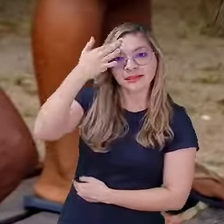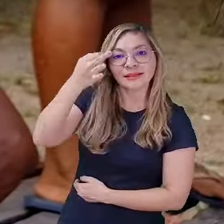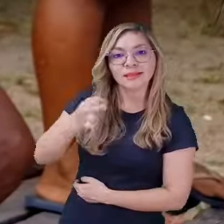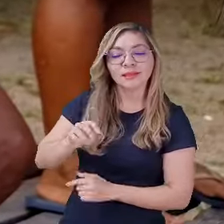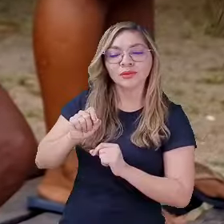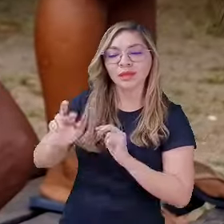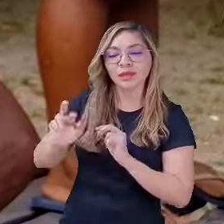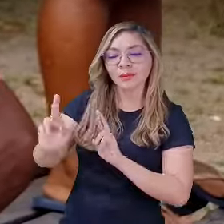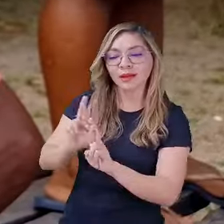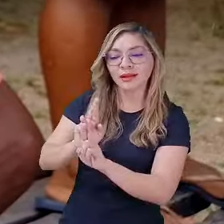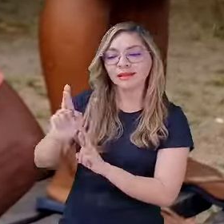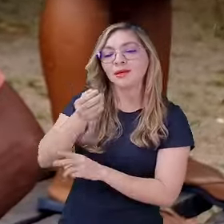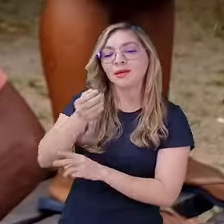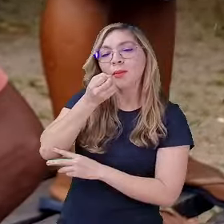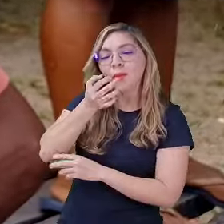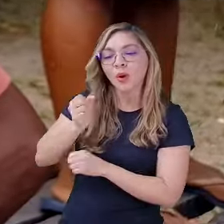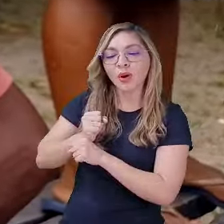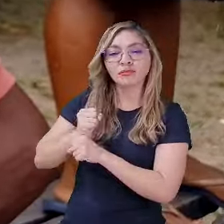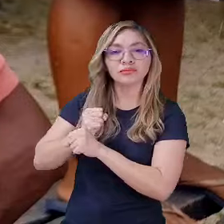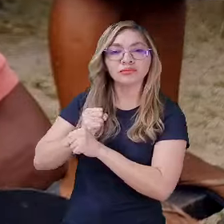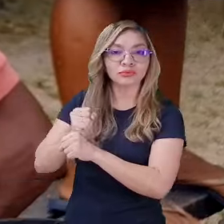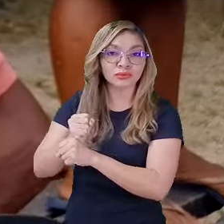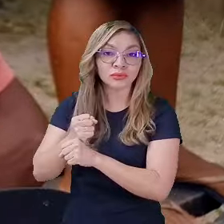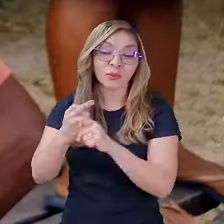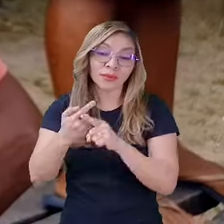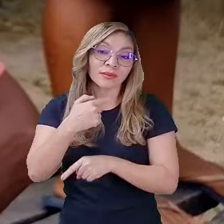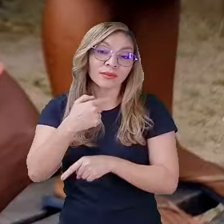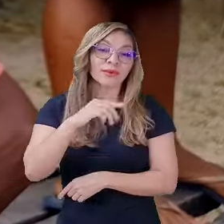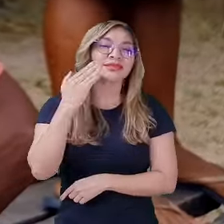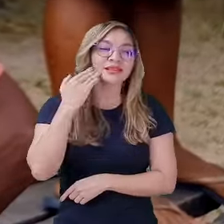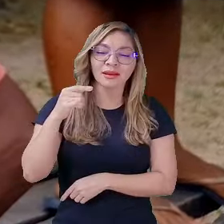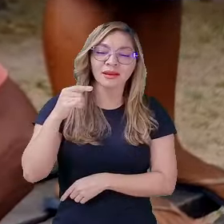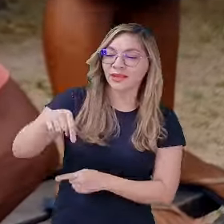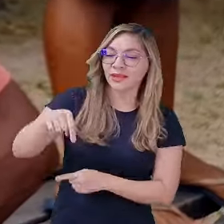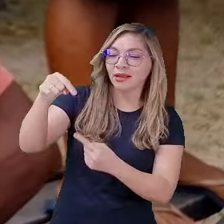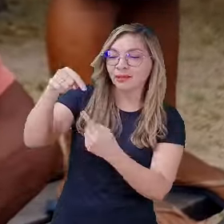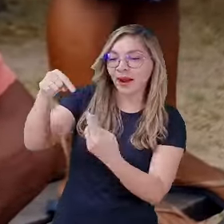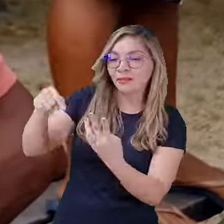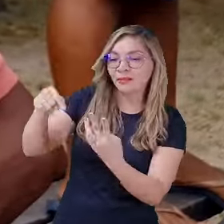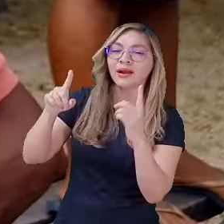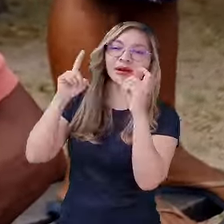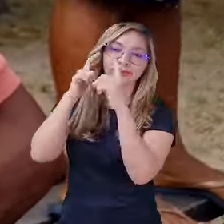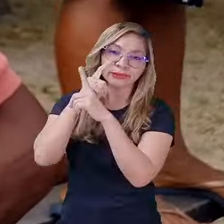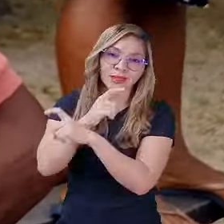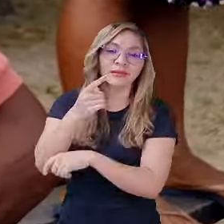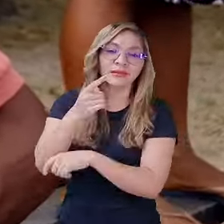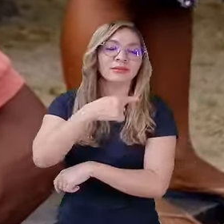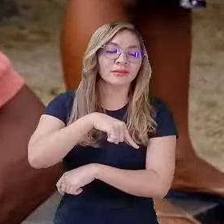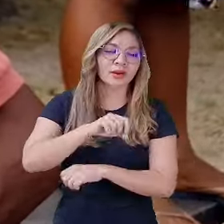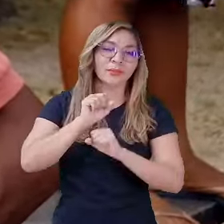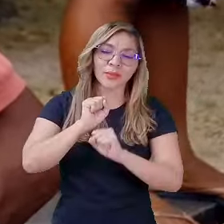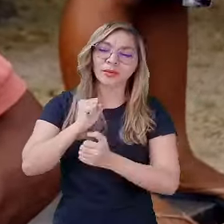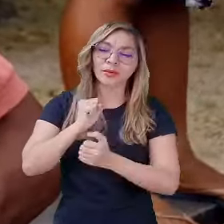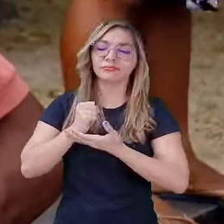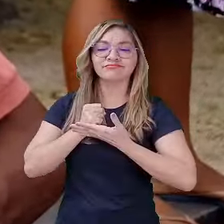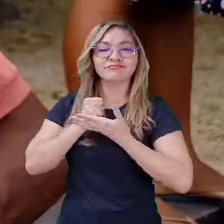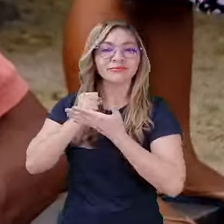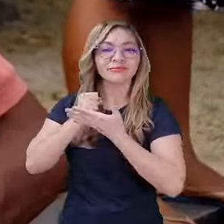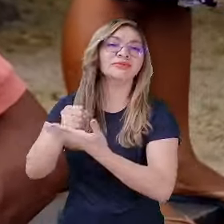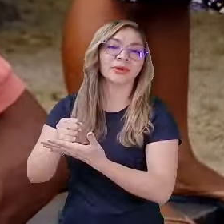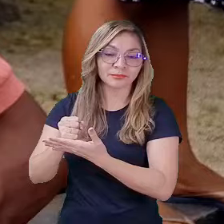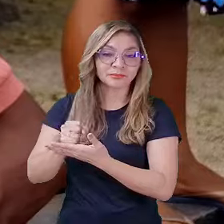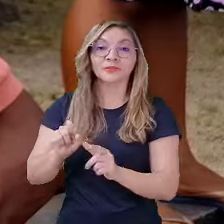relação muito profícua. Por quê? Porque nós sabemos que eles têm muitas necessidades e nós podemos auxiliá-los no que diz